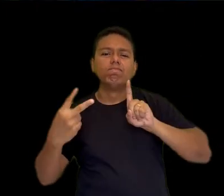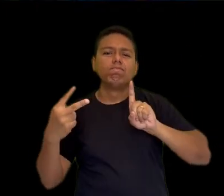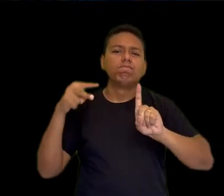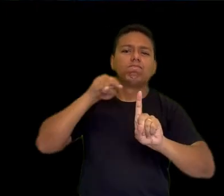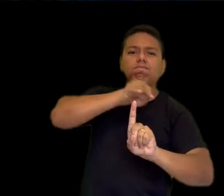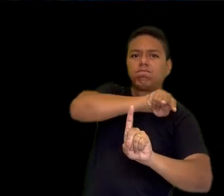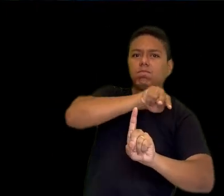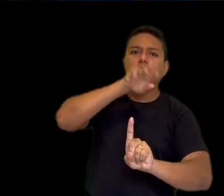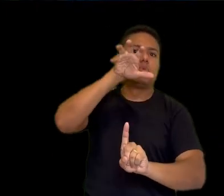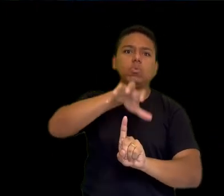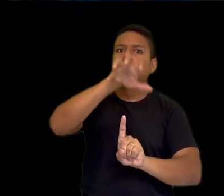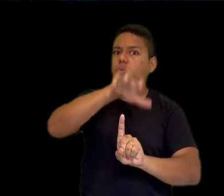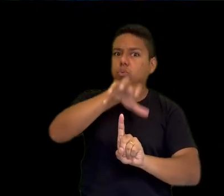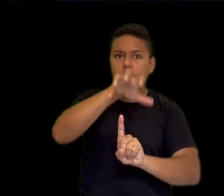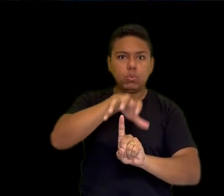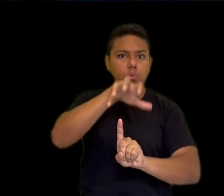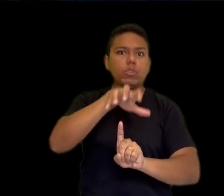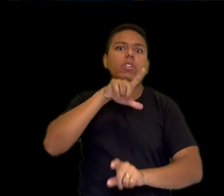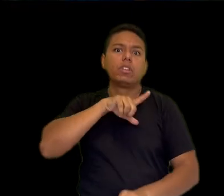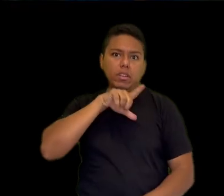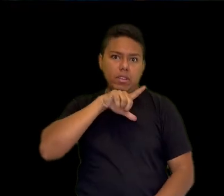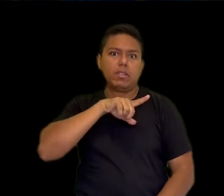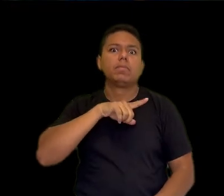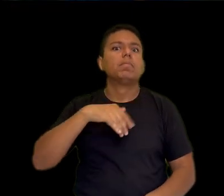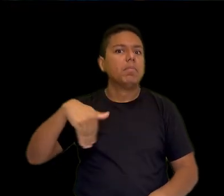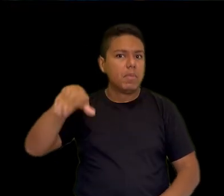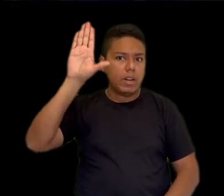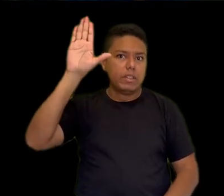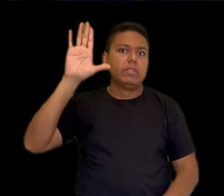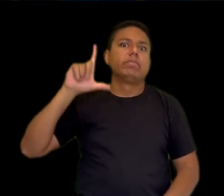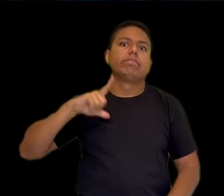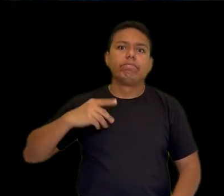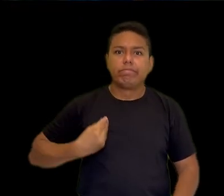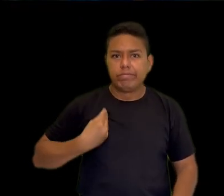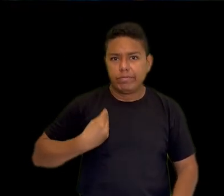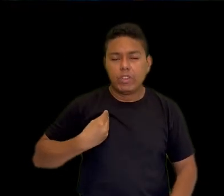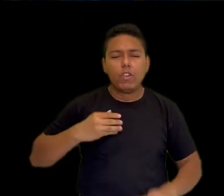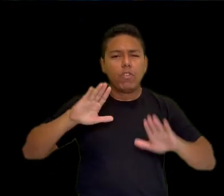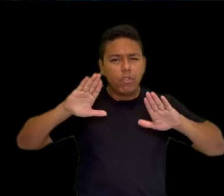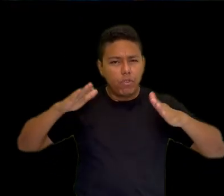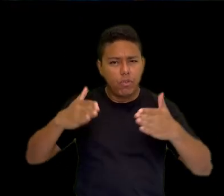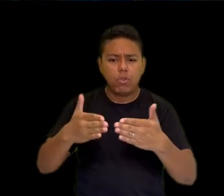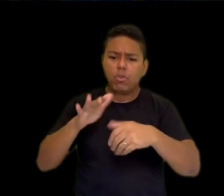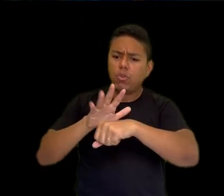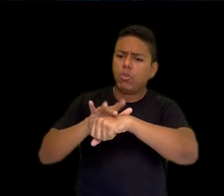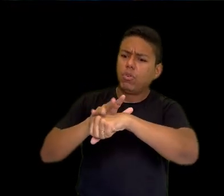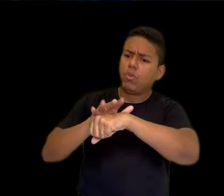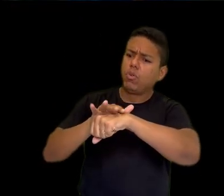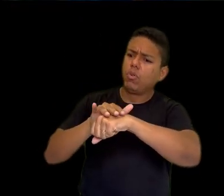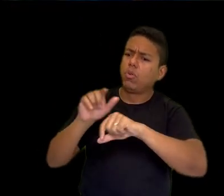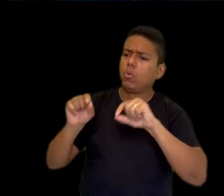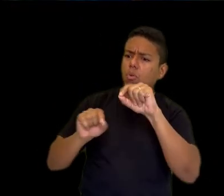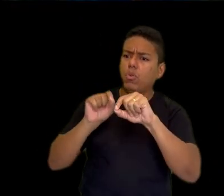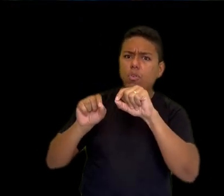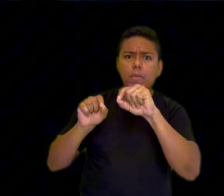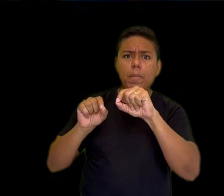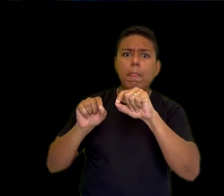aonde prevalece, né, essa visão da doença, né, como